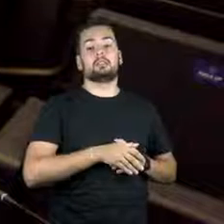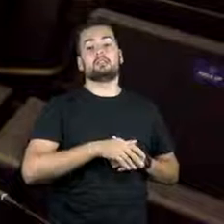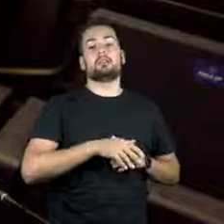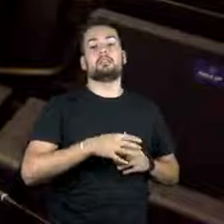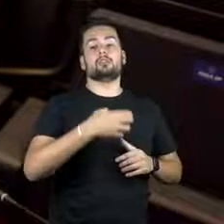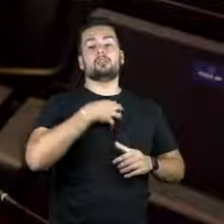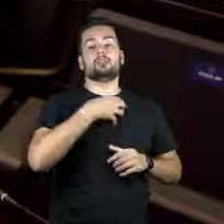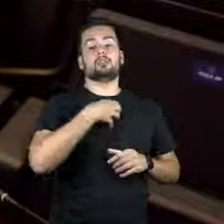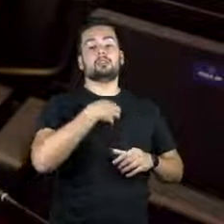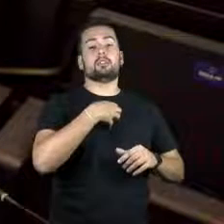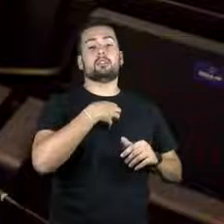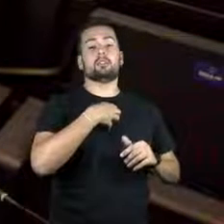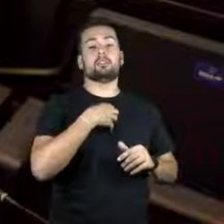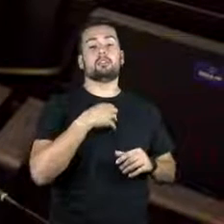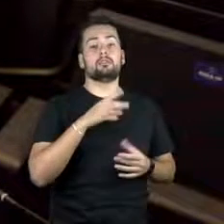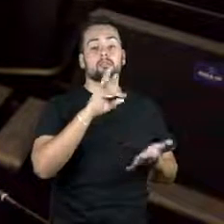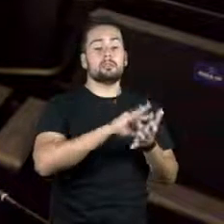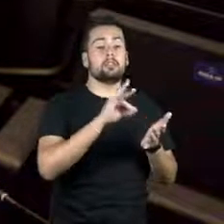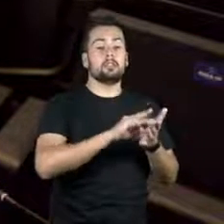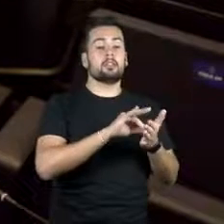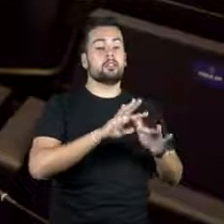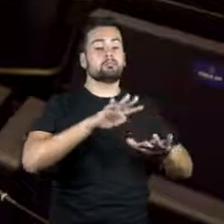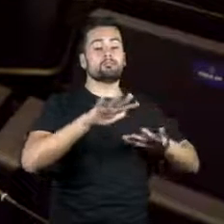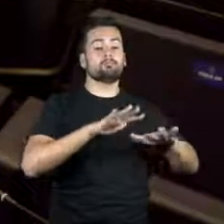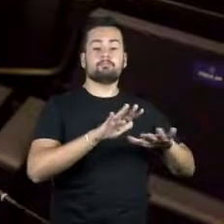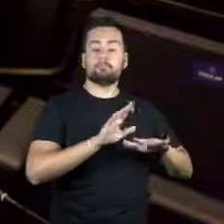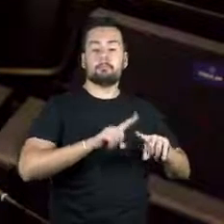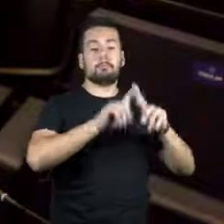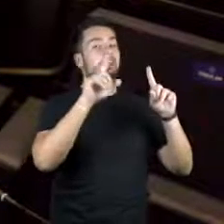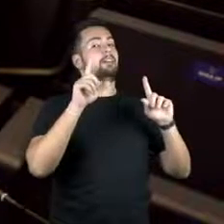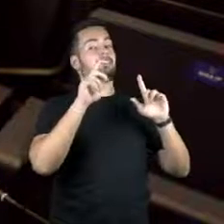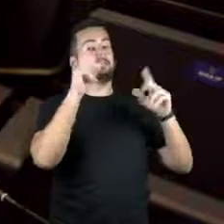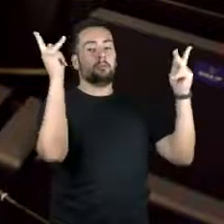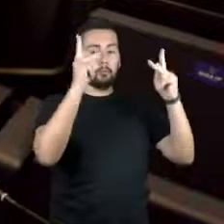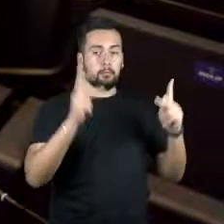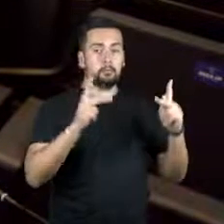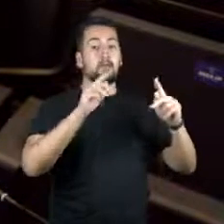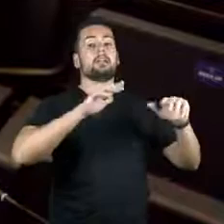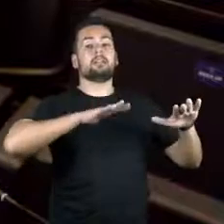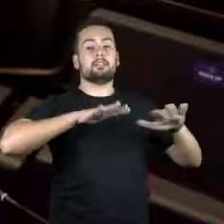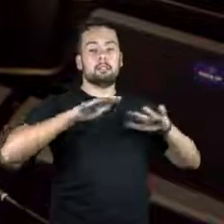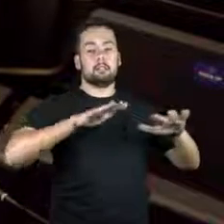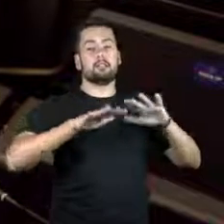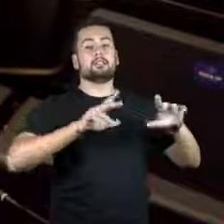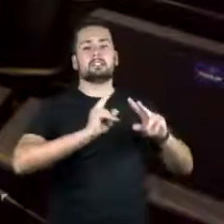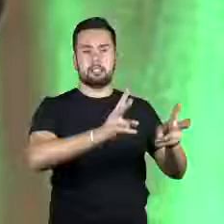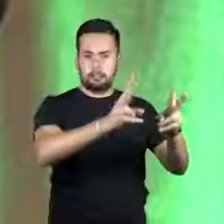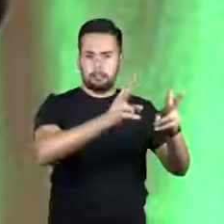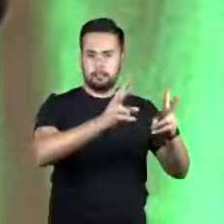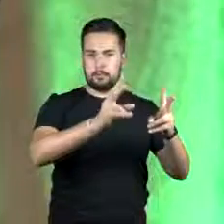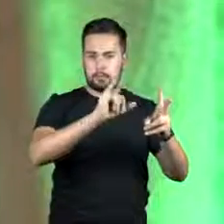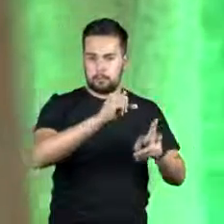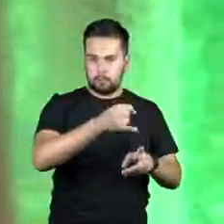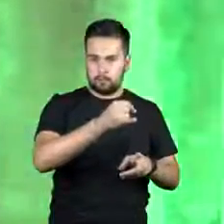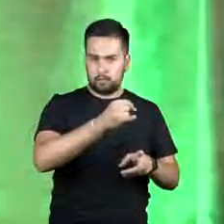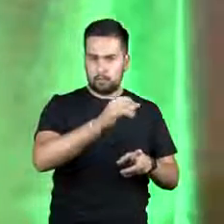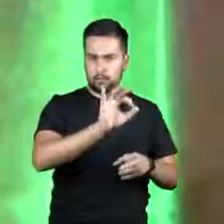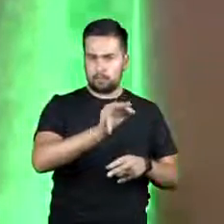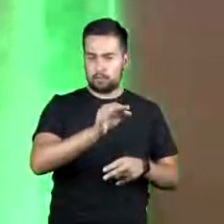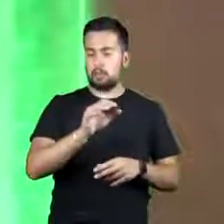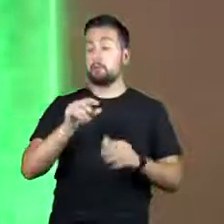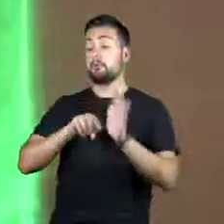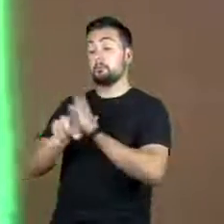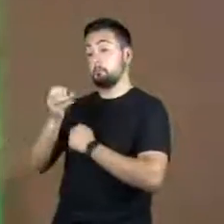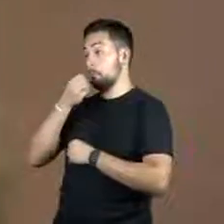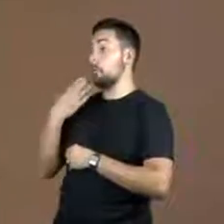superfície de ruptura não necessariamente é circular, mas no programa sempre vai ser circular que ele vai impor, é isso? Olha, essa pergunta é ótima,